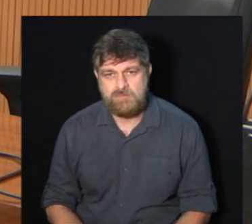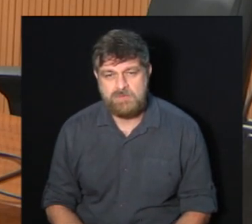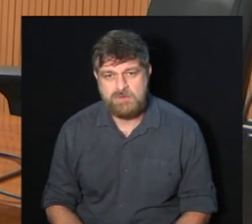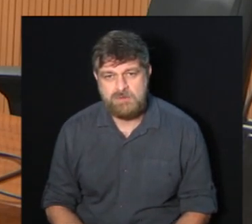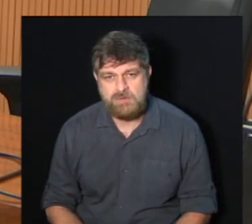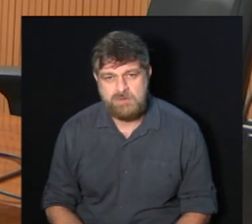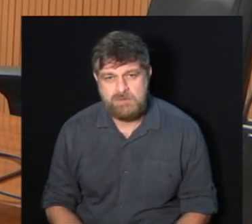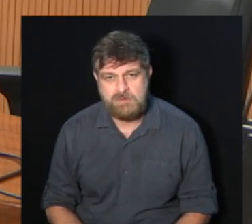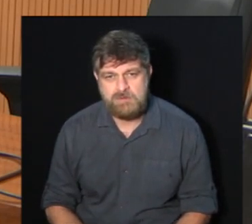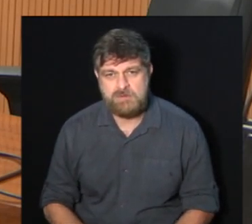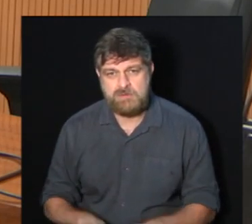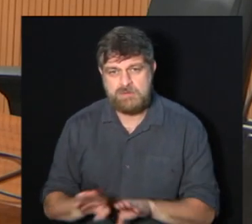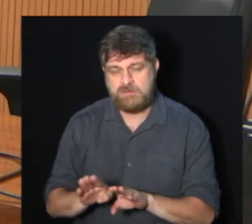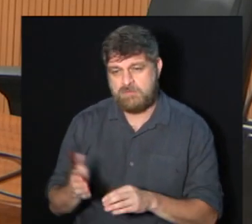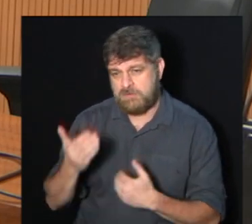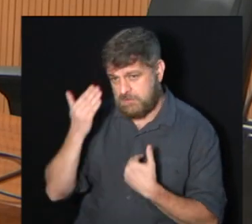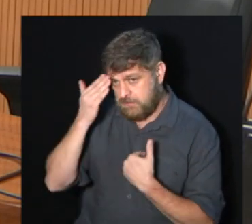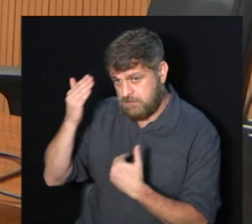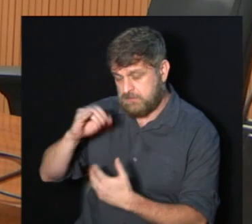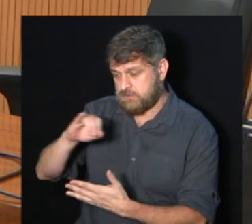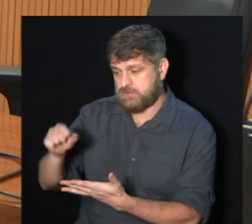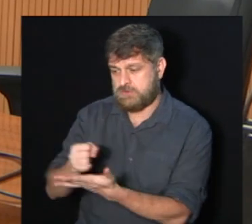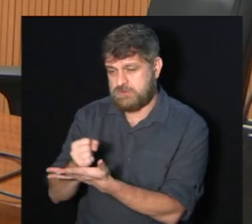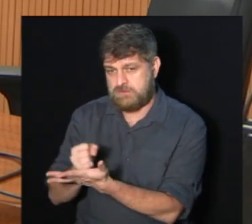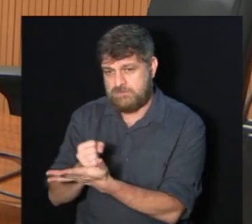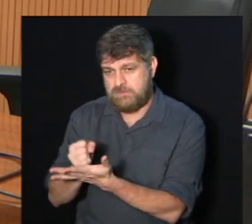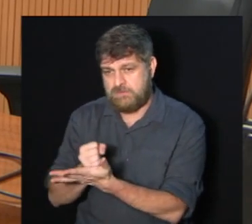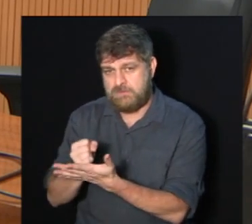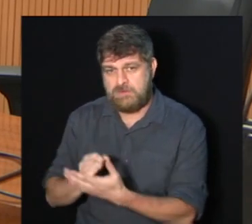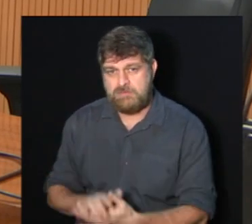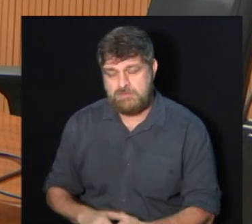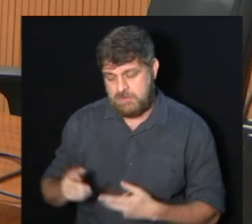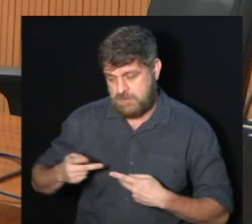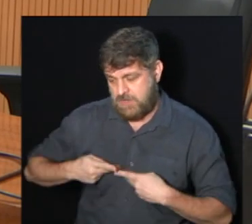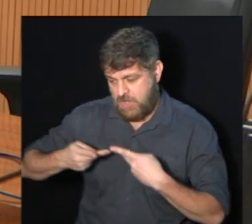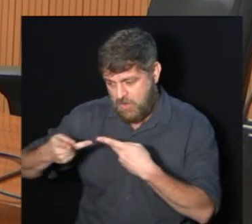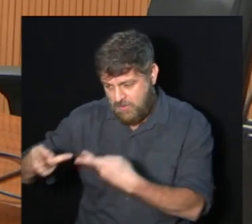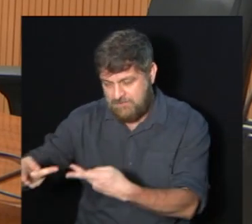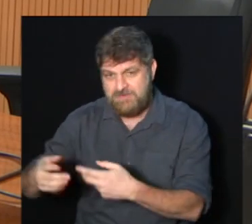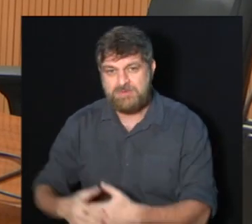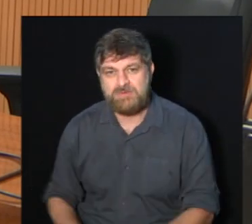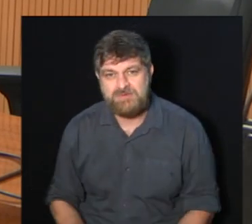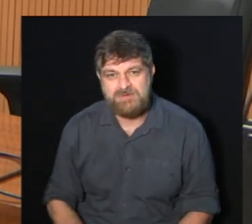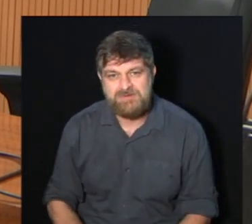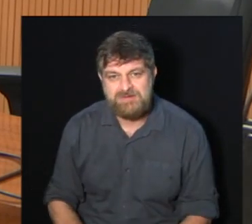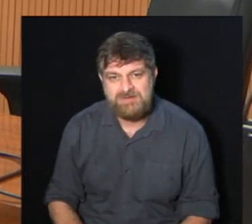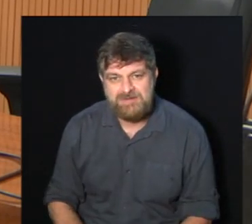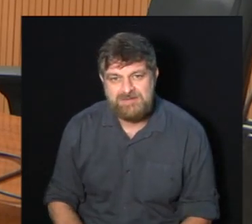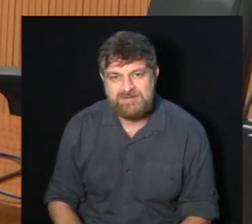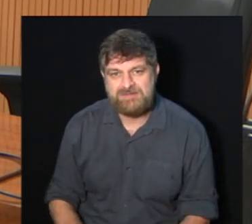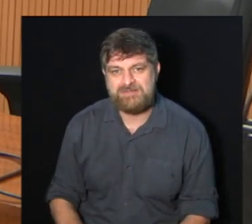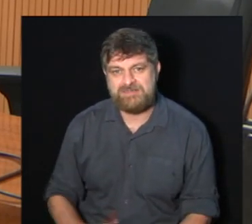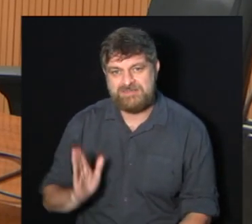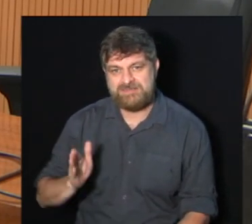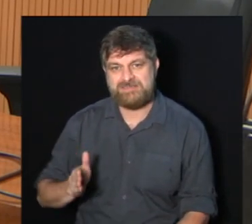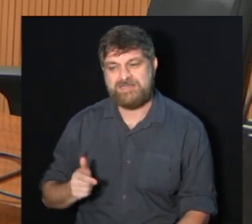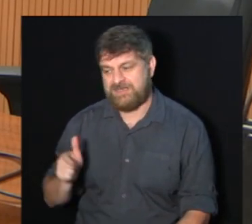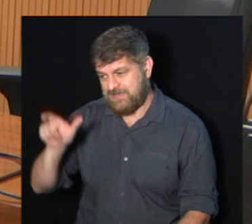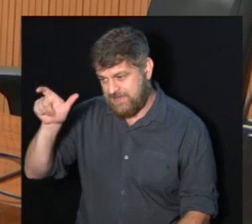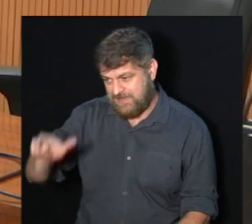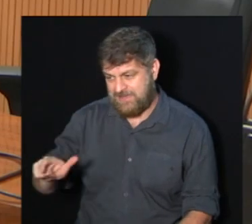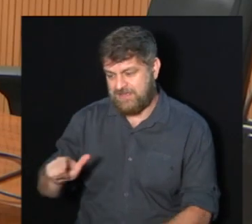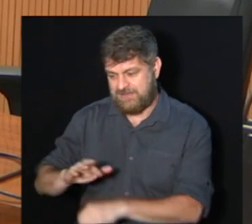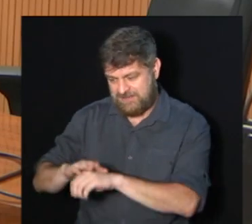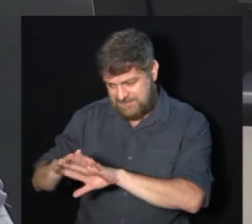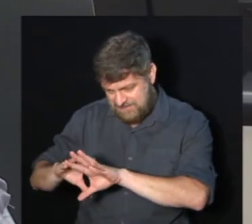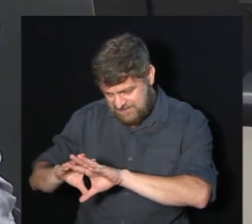Eu também quero agradecer ao Jorge, né? Foi nosso paciente aí, Tô teve bem. uma caminhada, teve alta, consegui